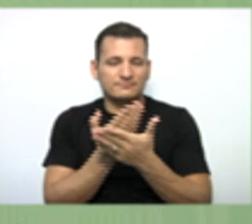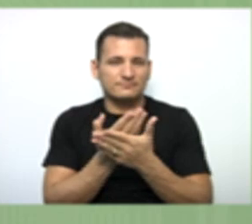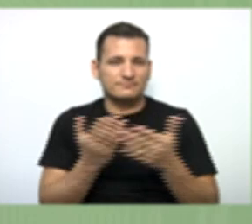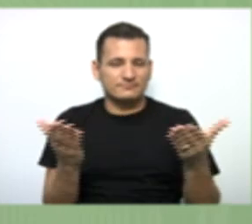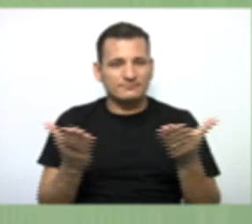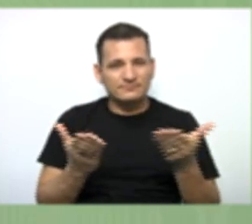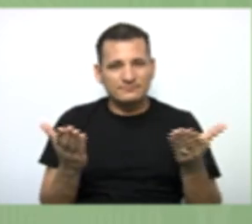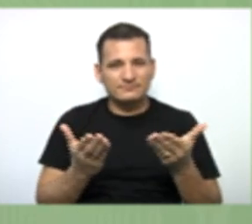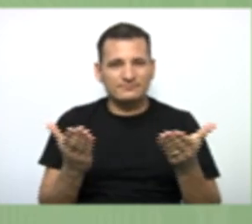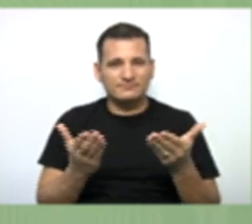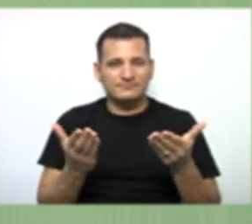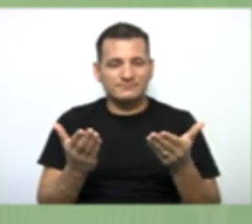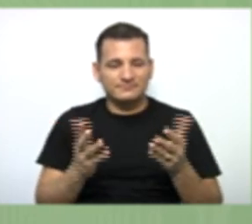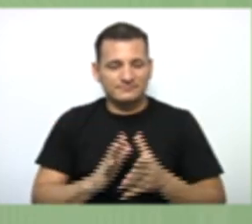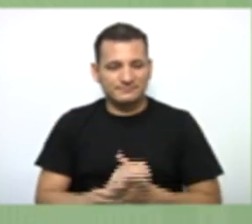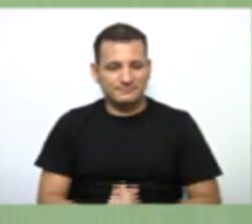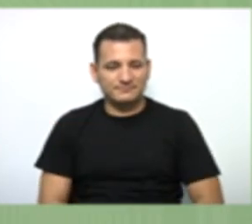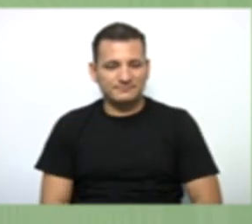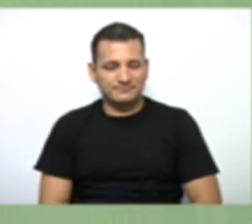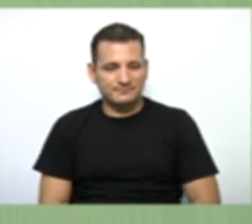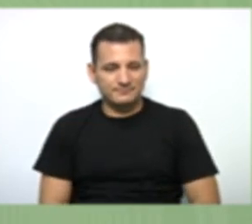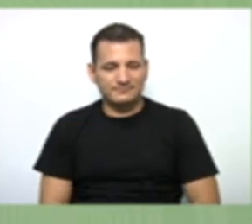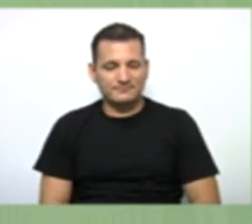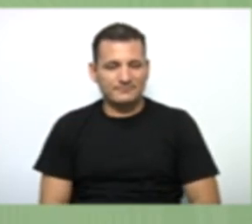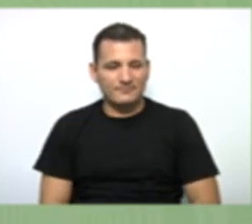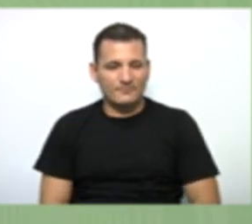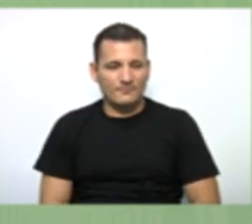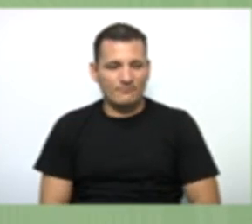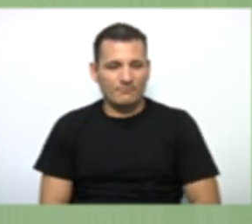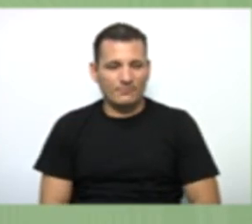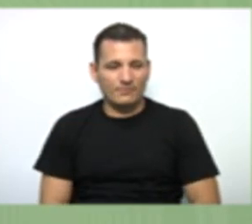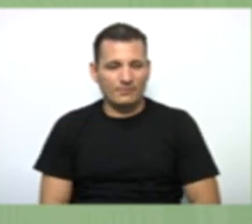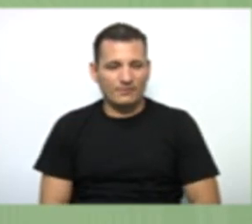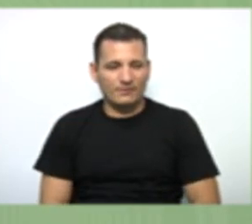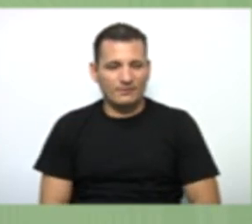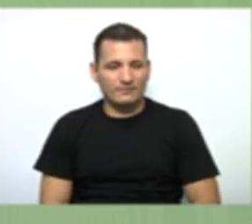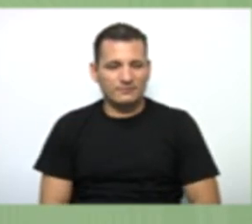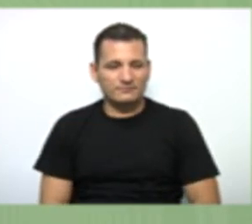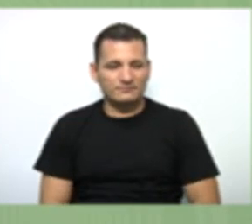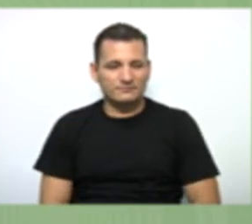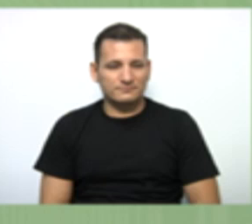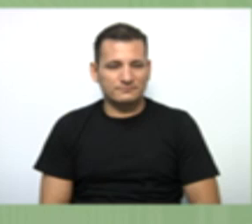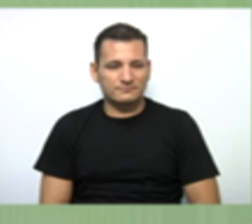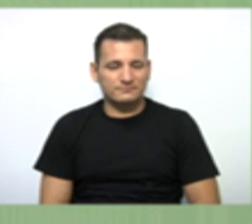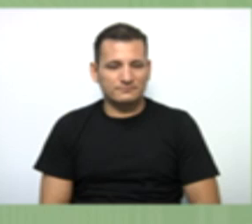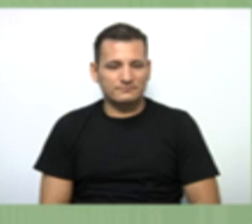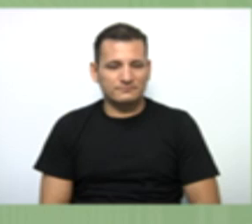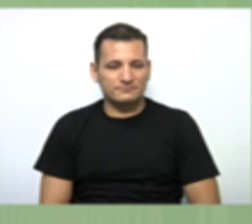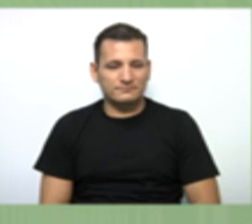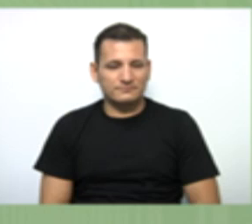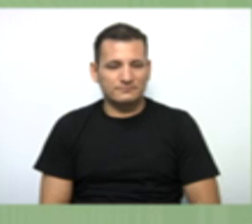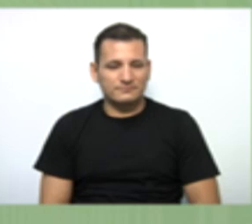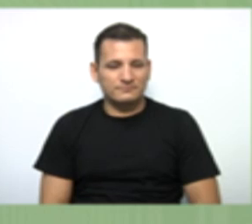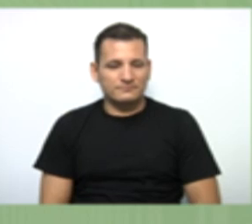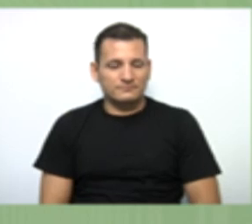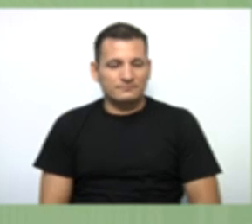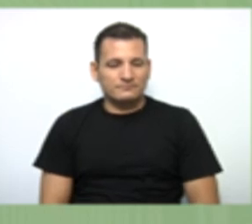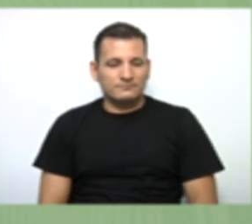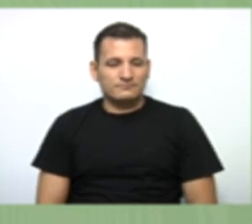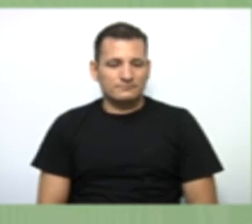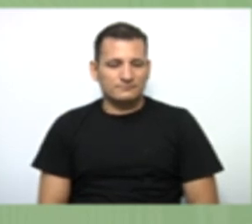Então, vamos só marcar aqui o nosso texto, opção de